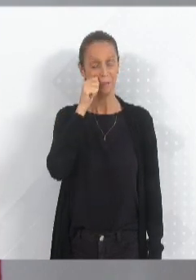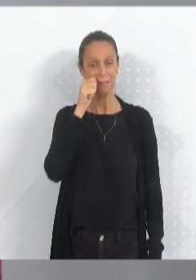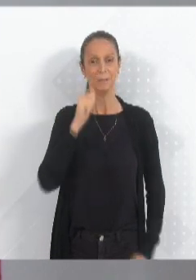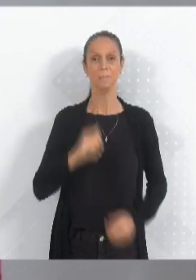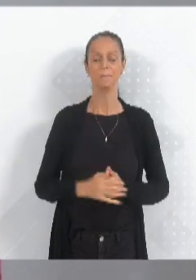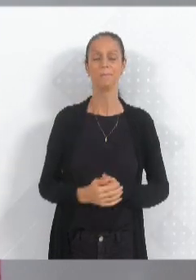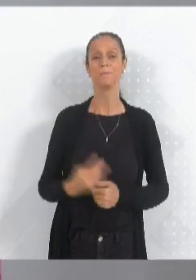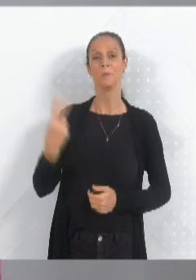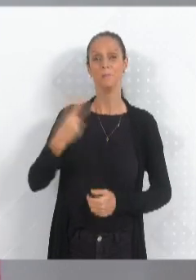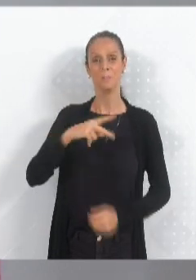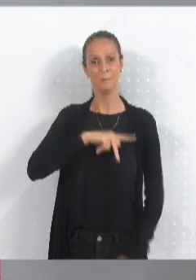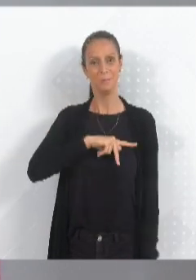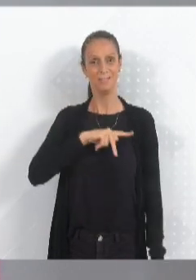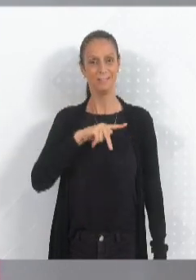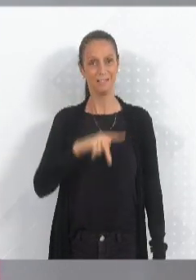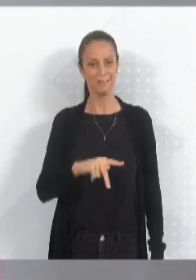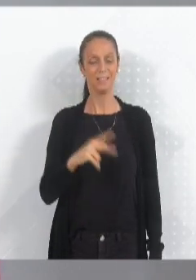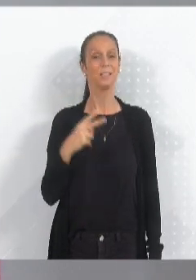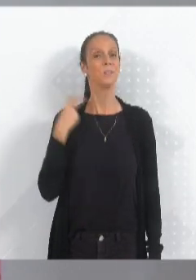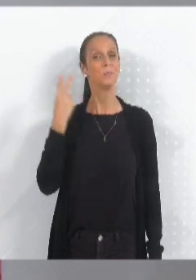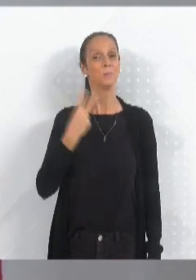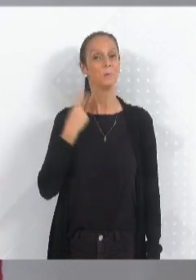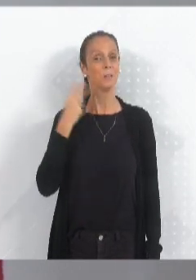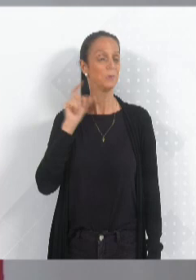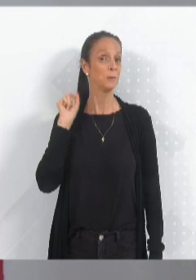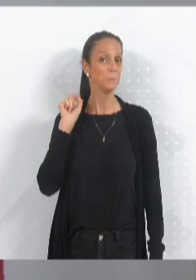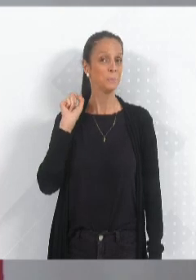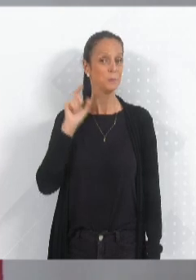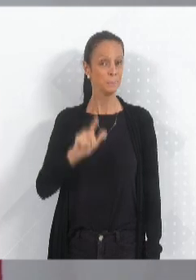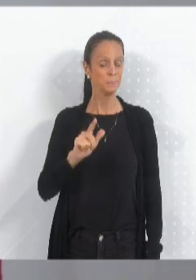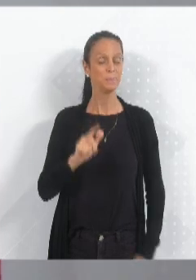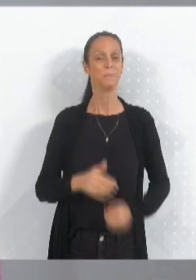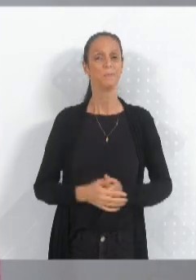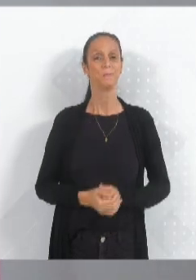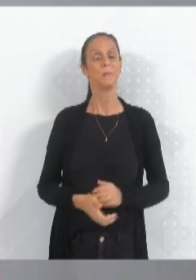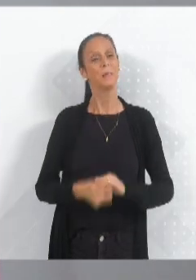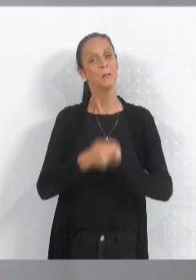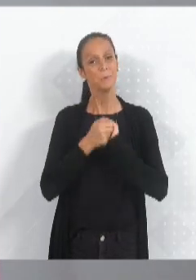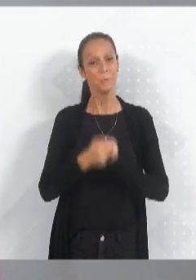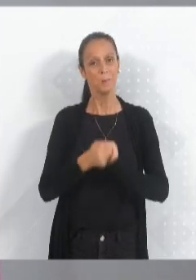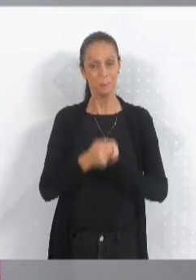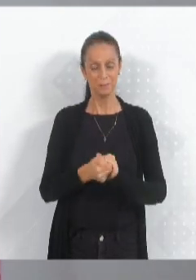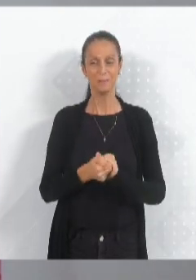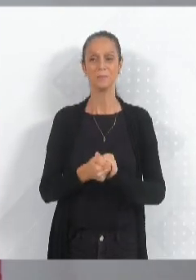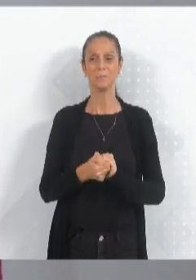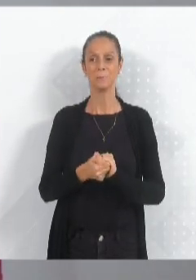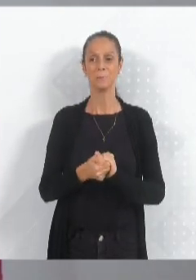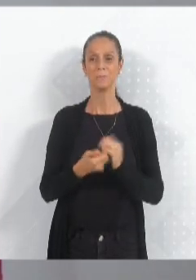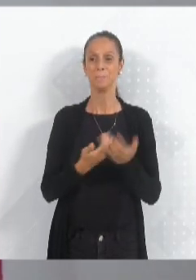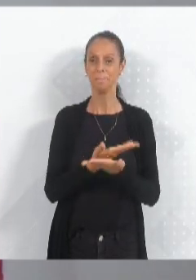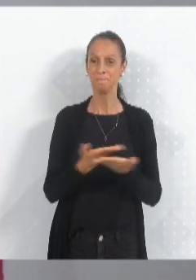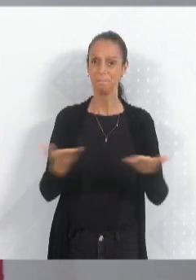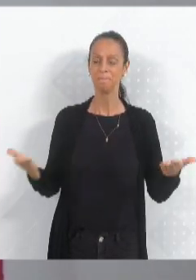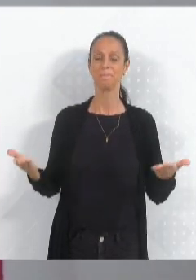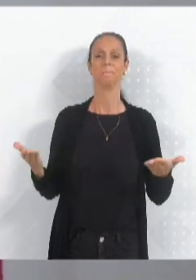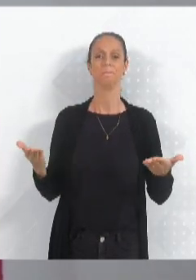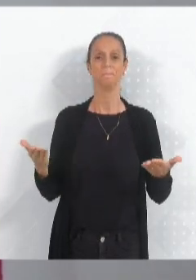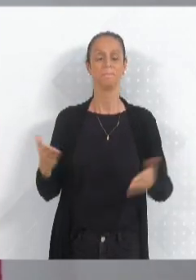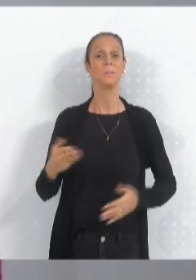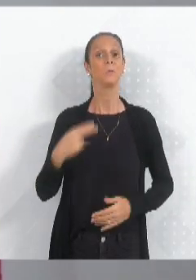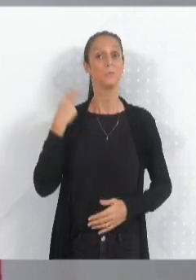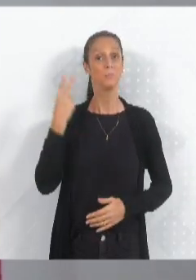nosso vice-presidente Vereador Maurício em nome de quem eu Saúdo os ilustres e nobres vereador